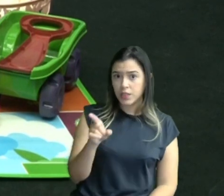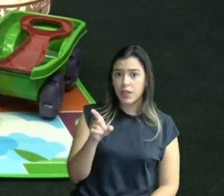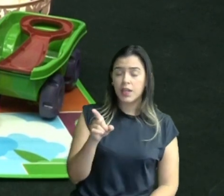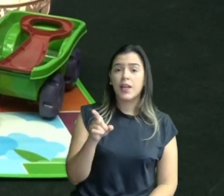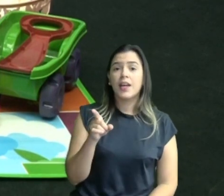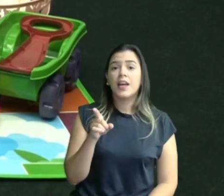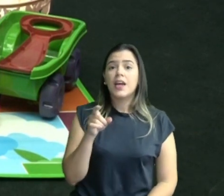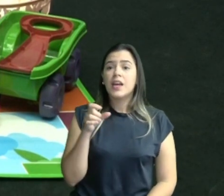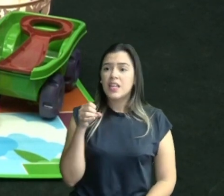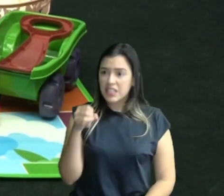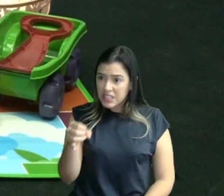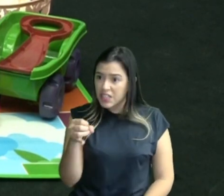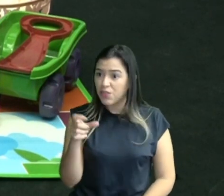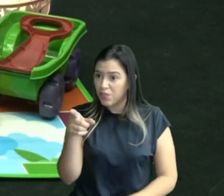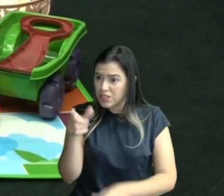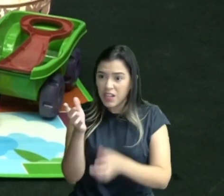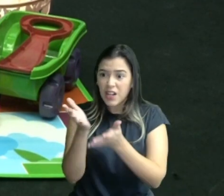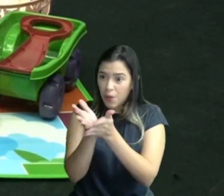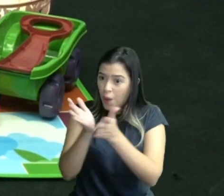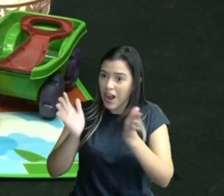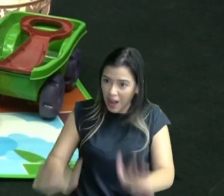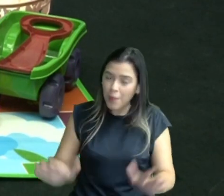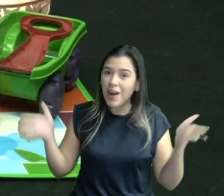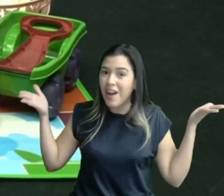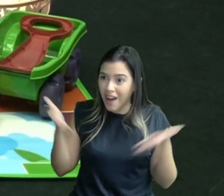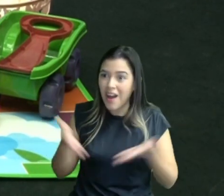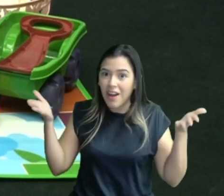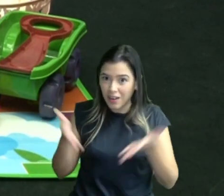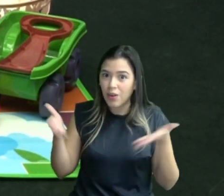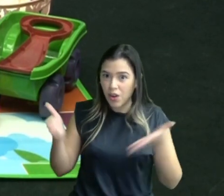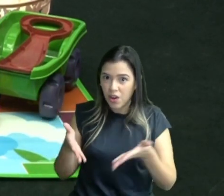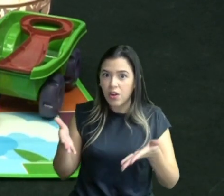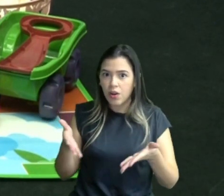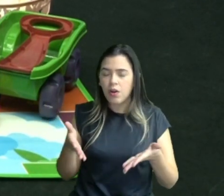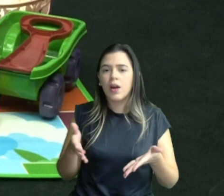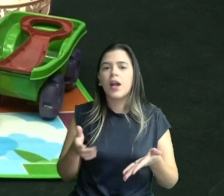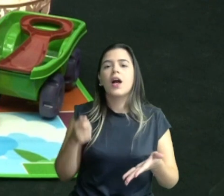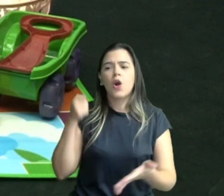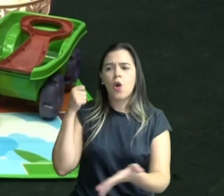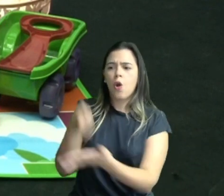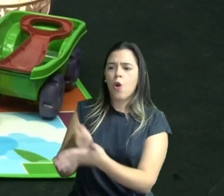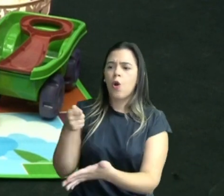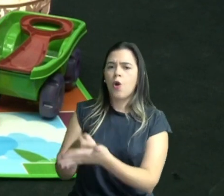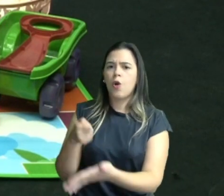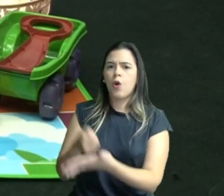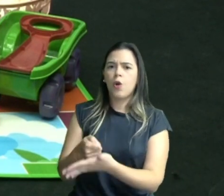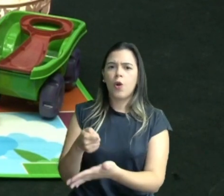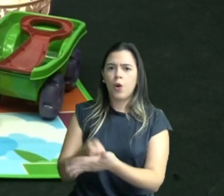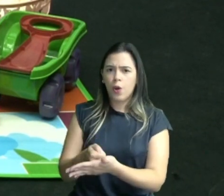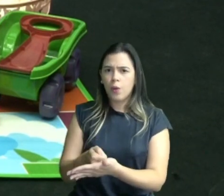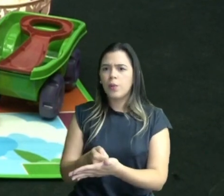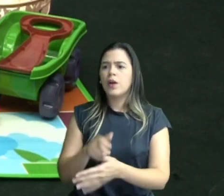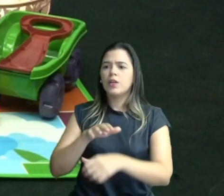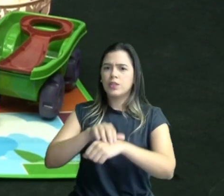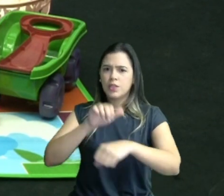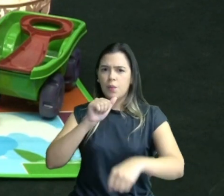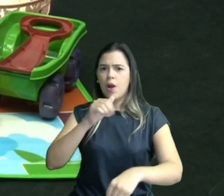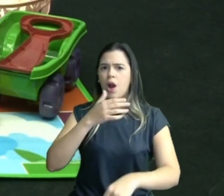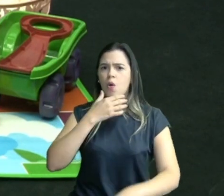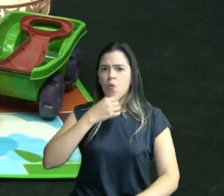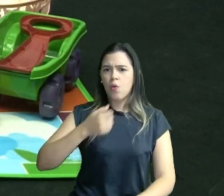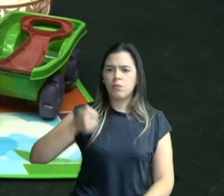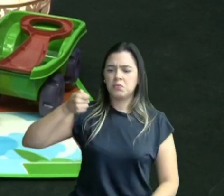aqui se esse abuso não cessar imediatamente nós seremos obrigados a chamar O Lenhador do reino